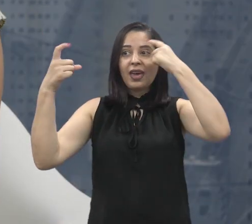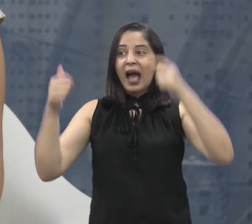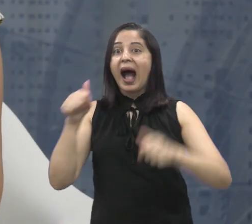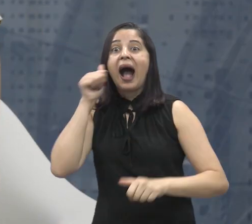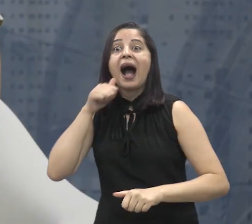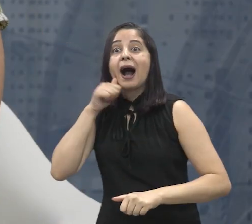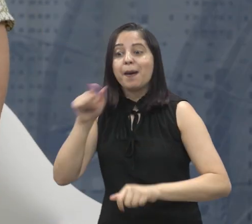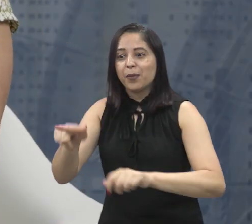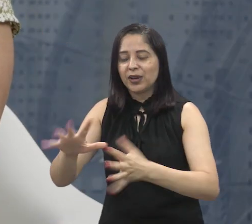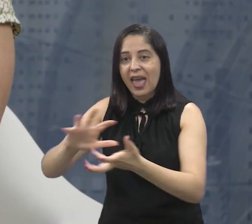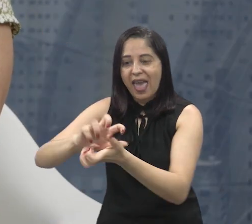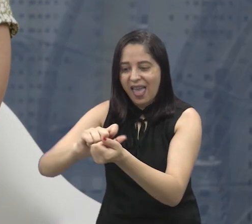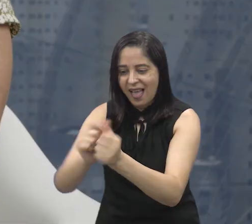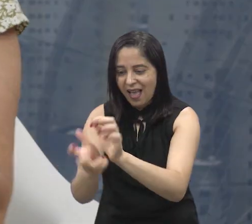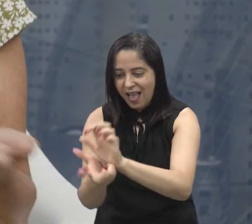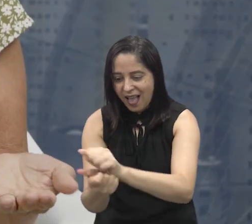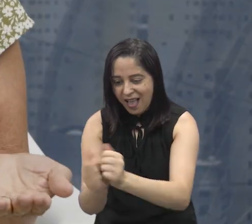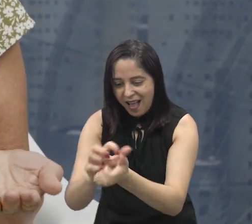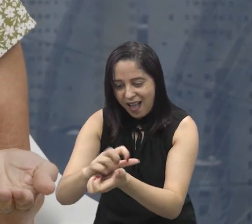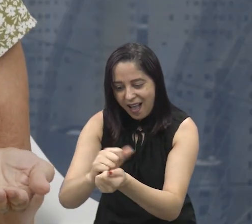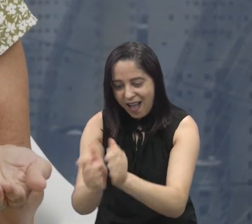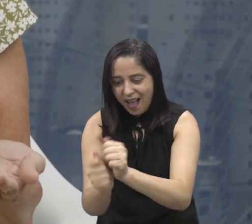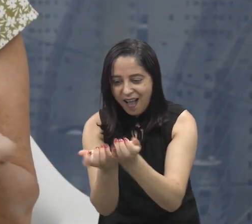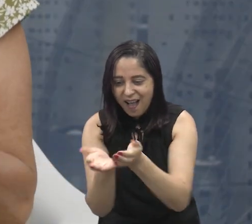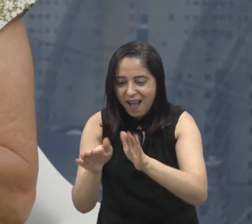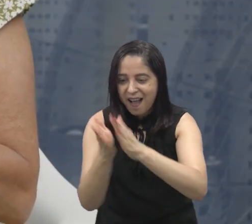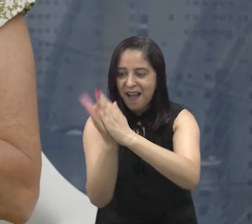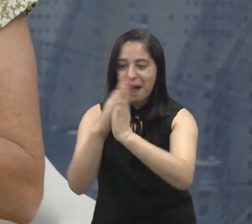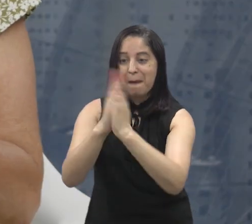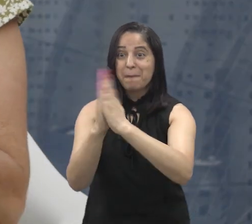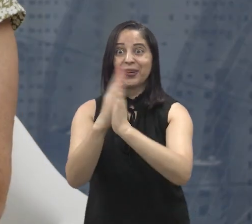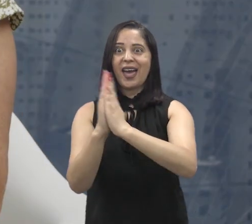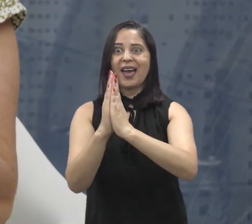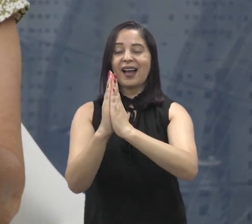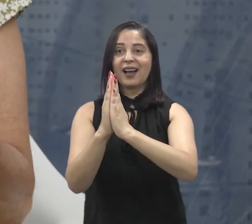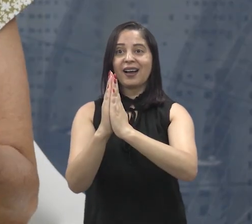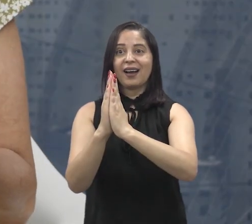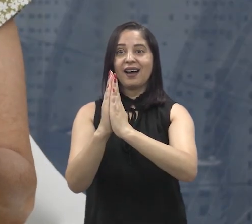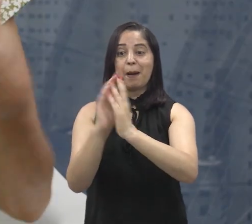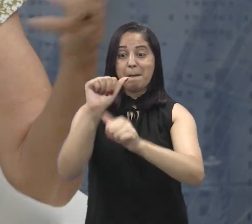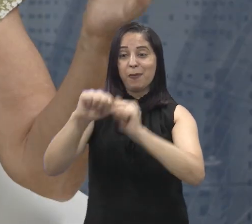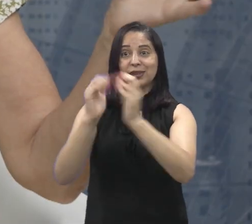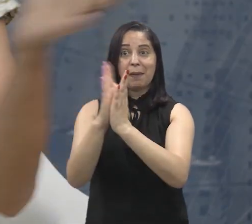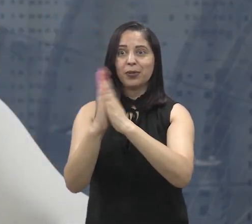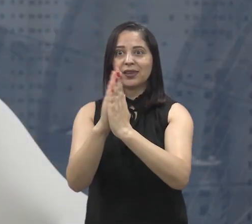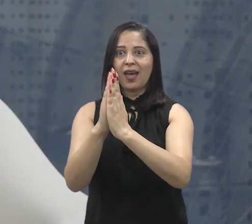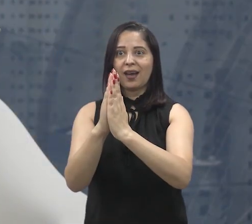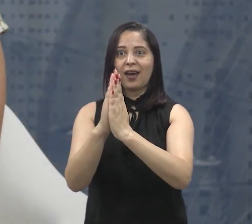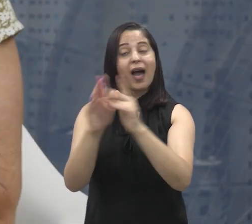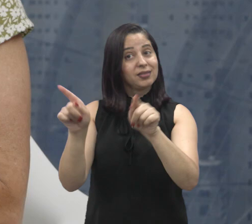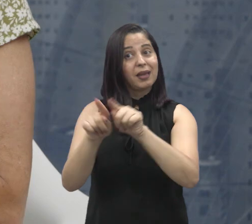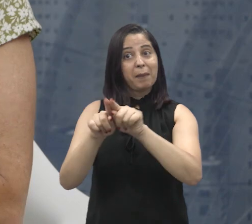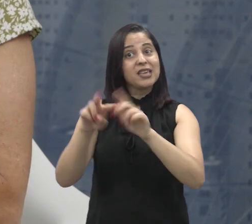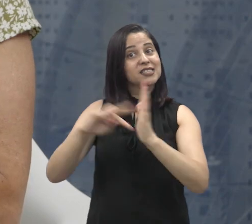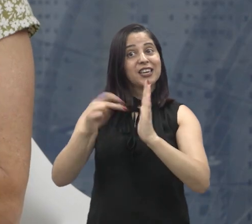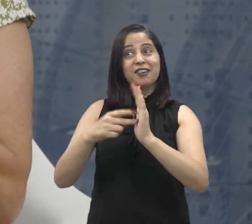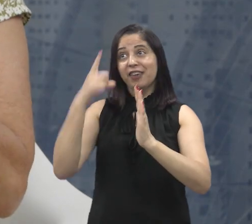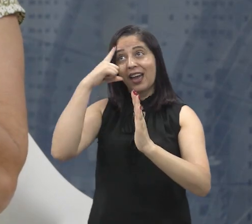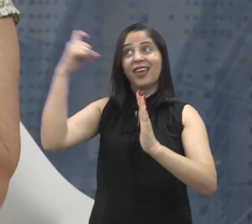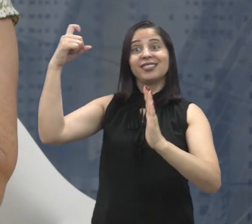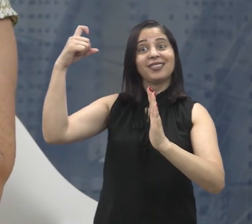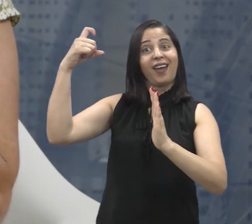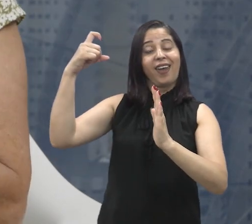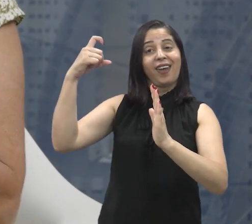barro, que pegam a argila na beira do rio Paraíba do Sul. Quer dizer, essa arte, ela traz gente aqui para conhecer